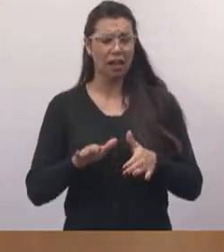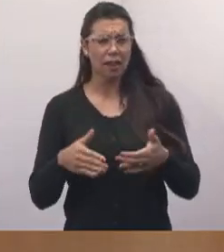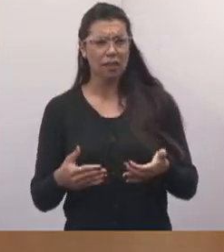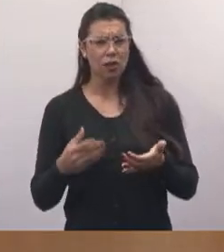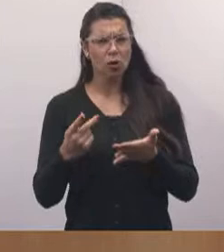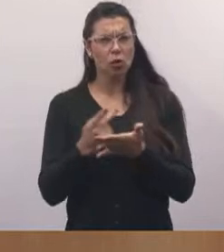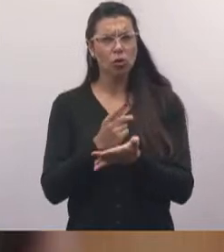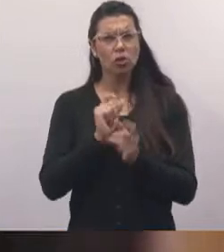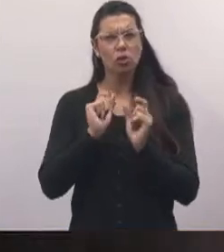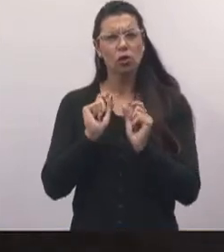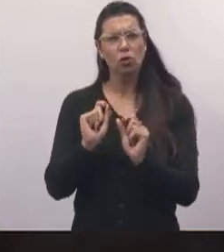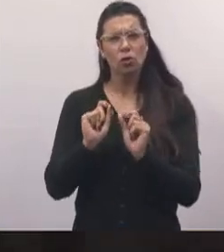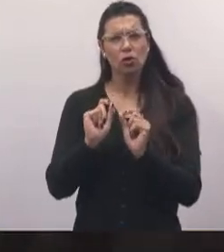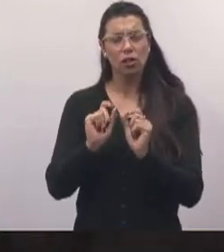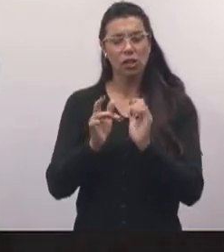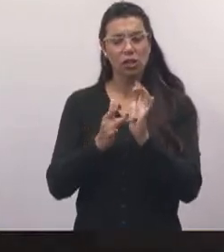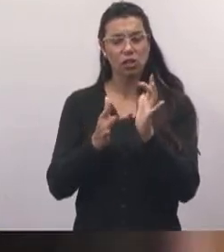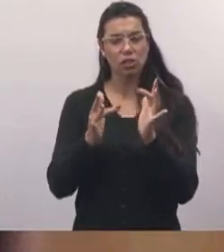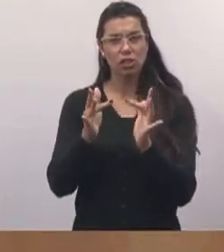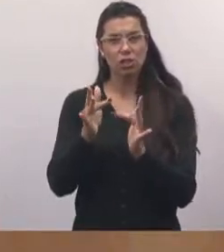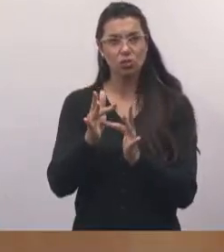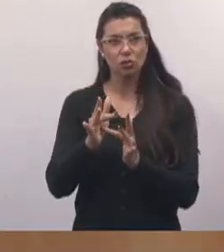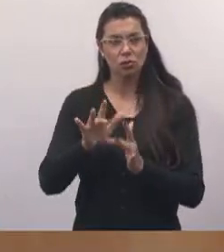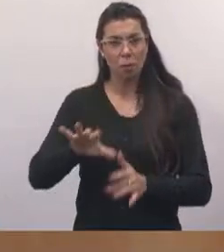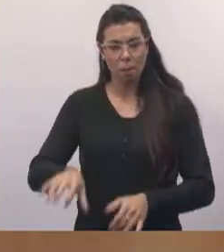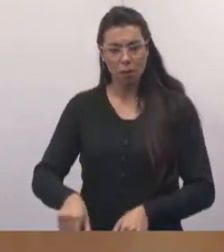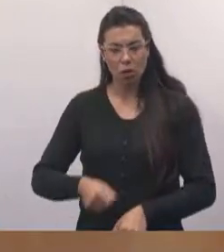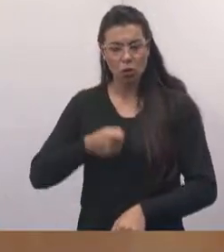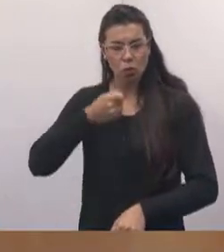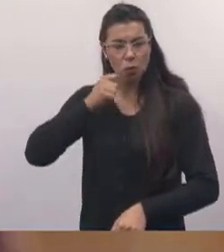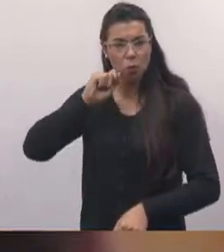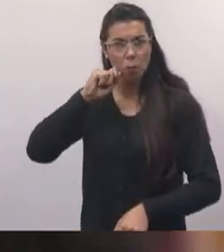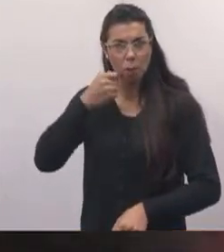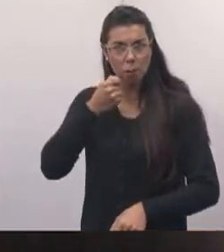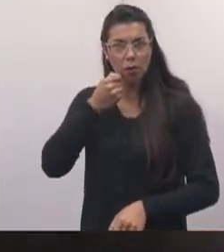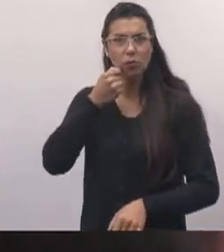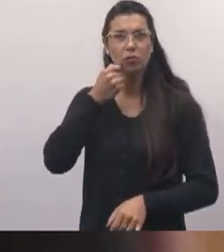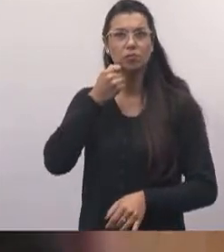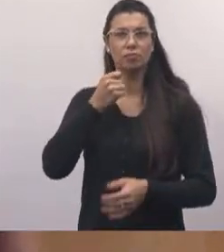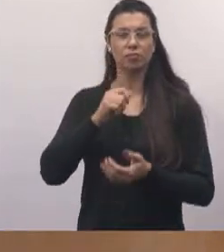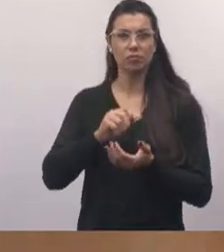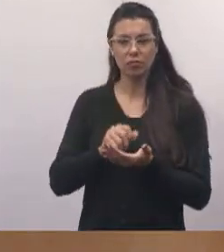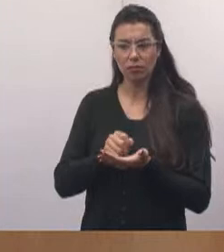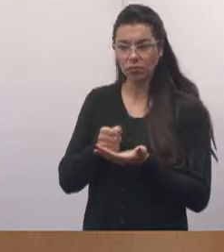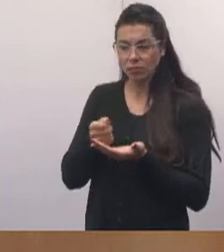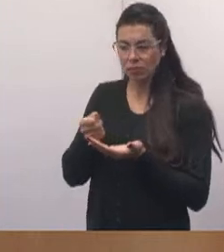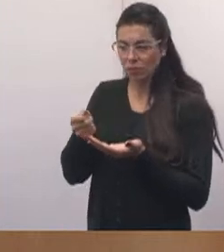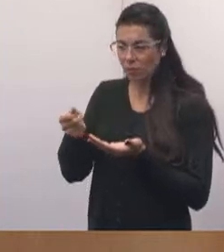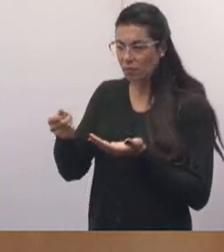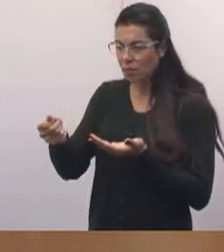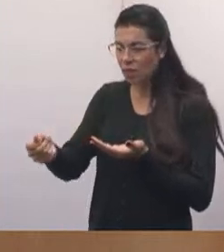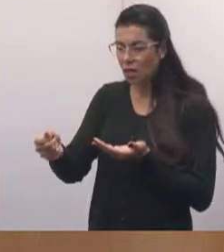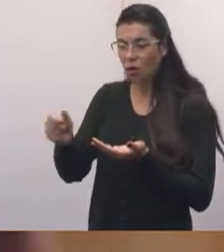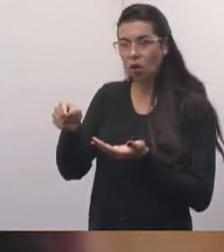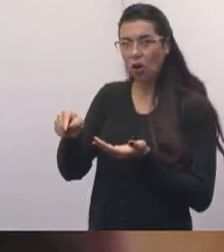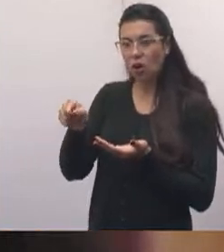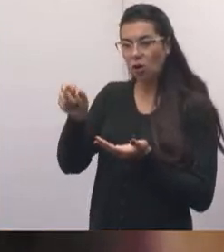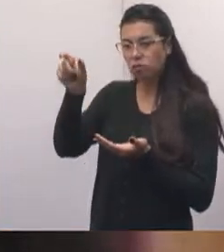Então Jesus molhou o pedaço de pão e deu-o a